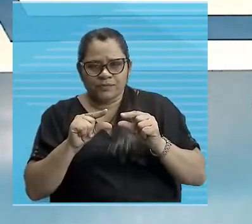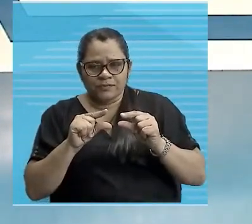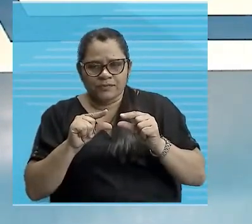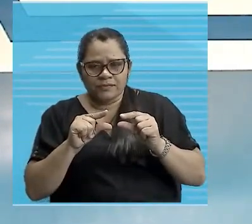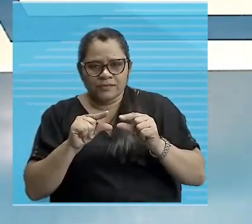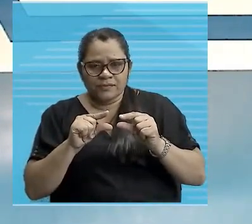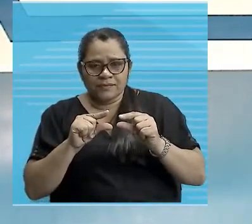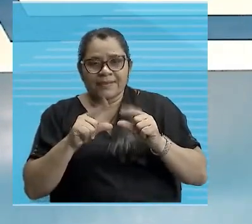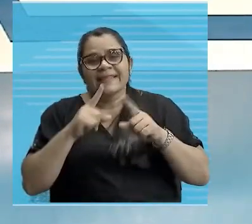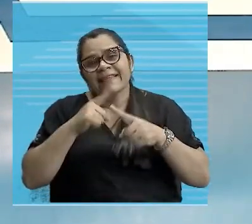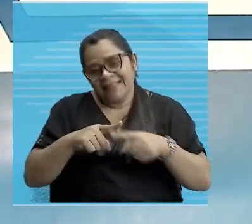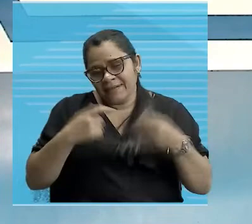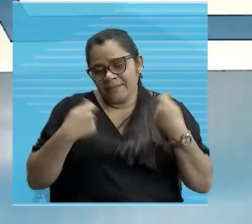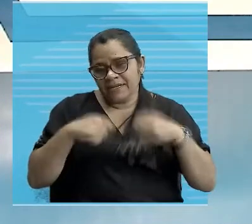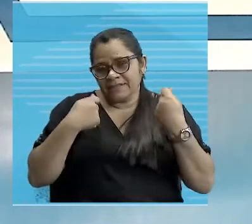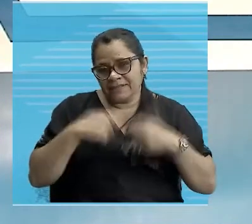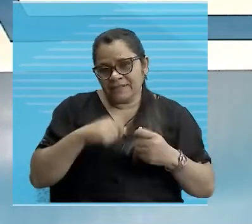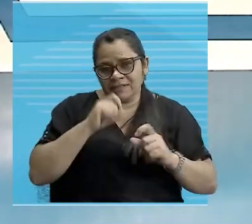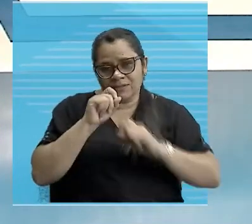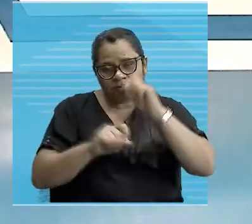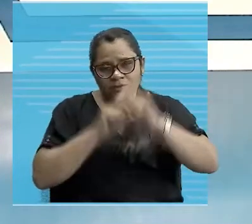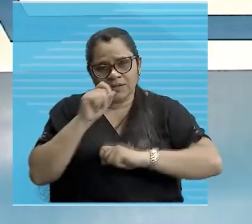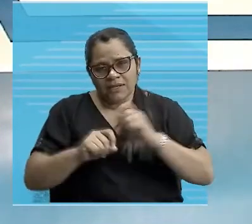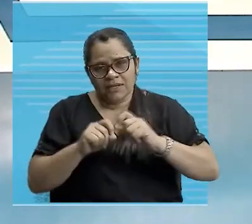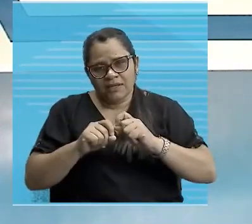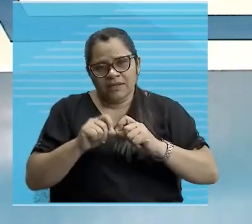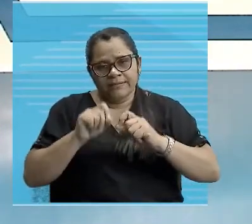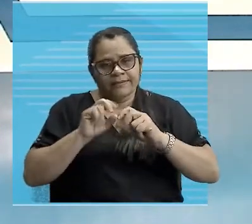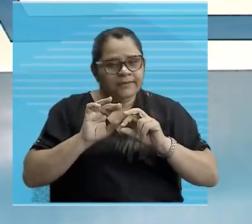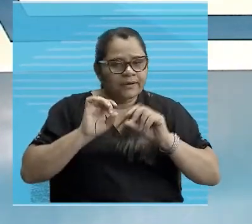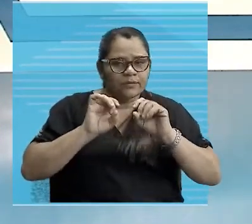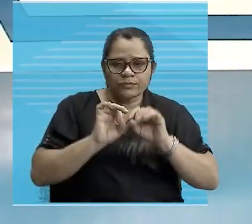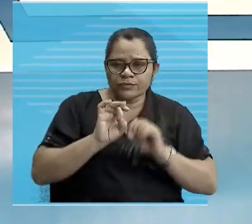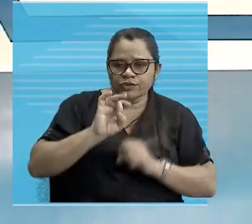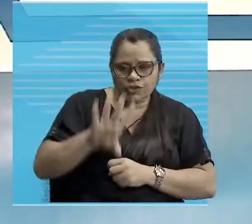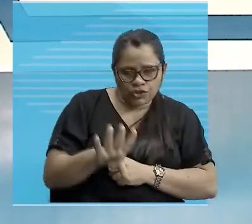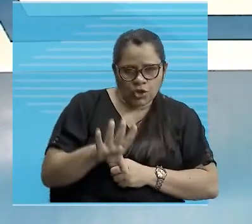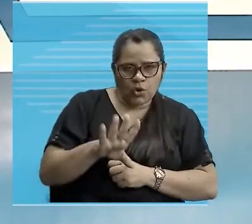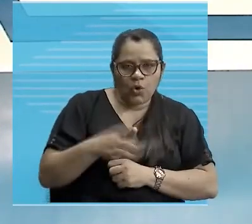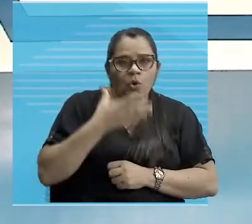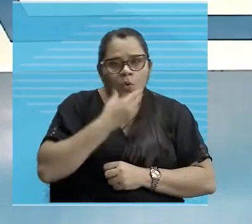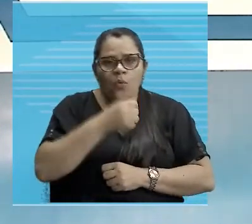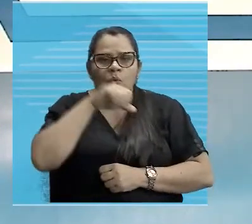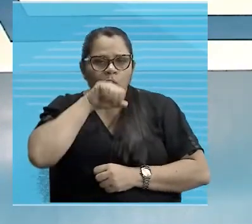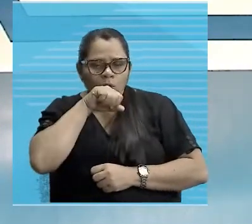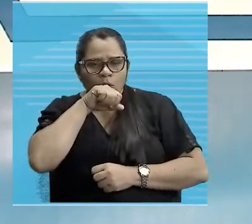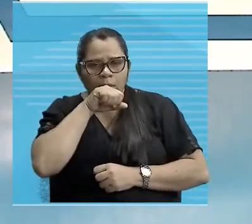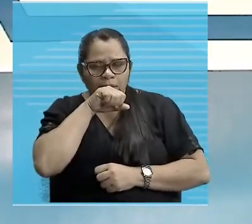que é preciso que não só o marido, não só o pai,